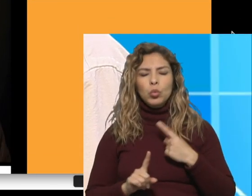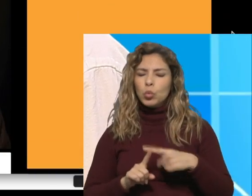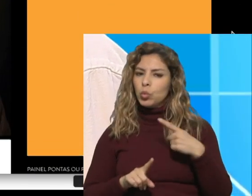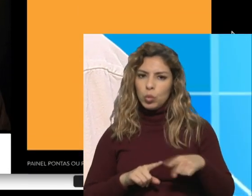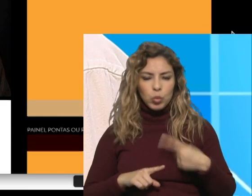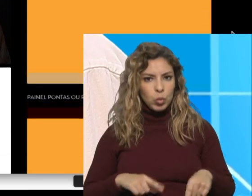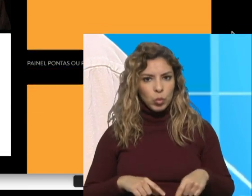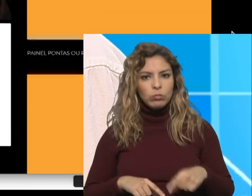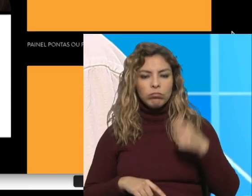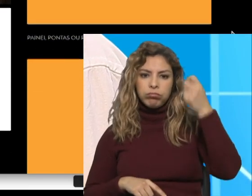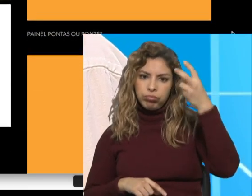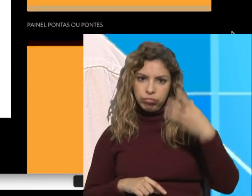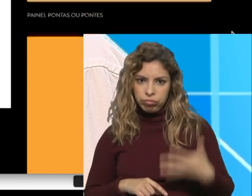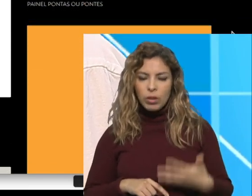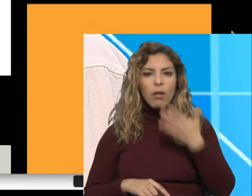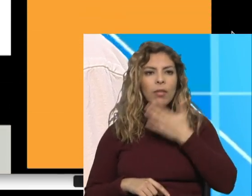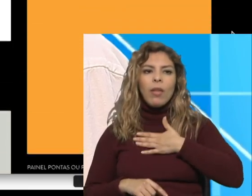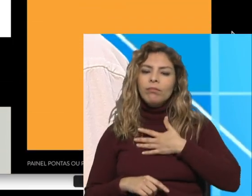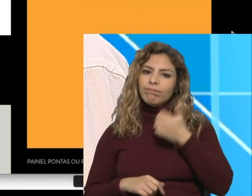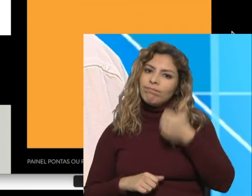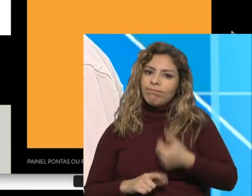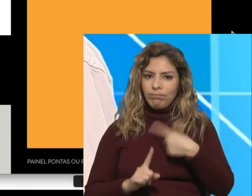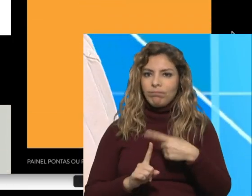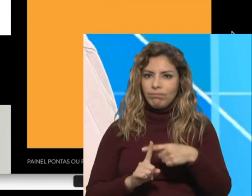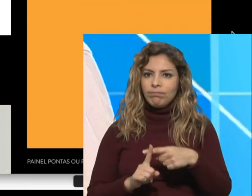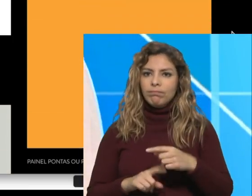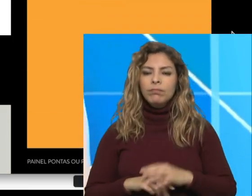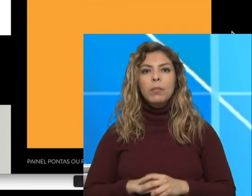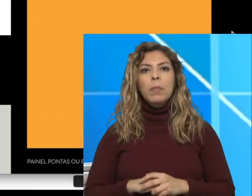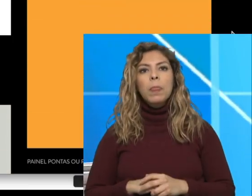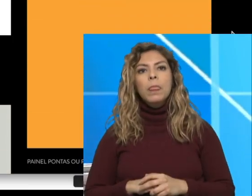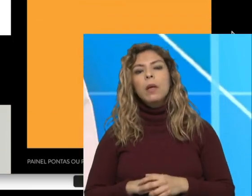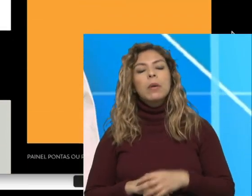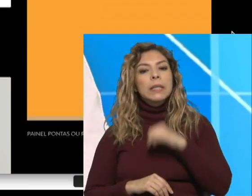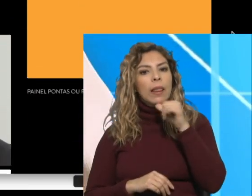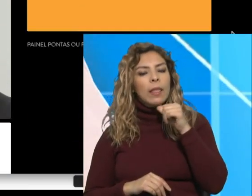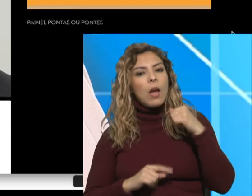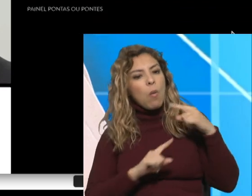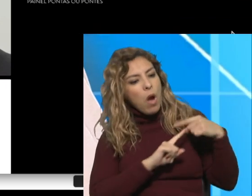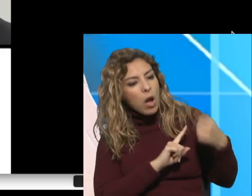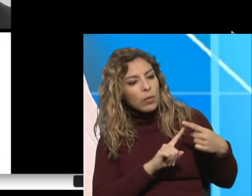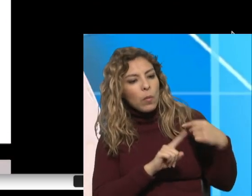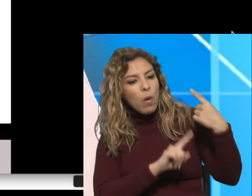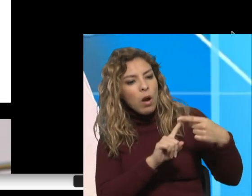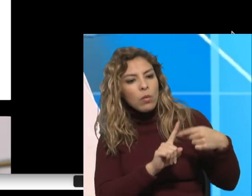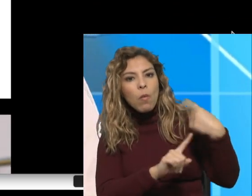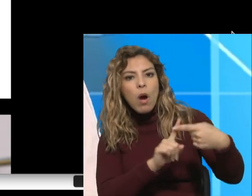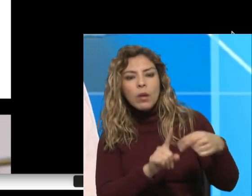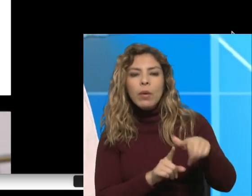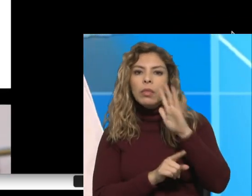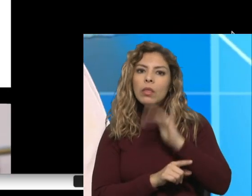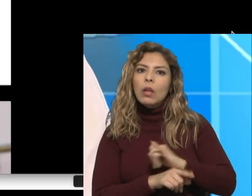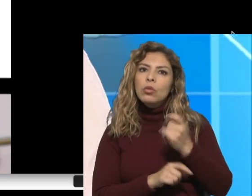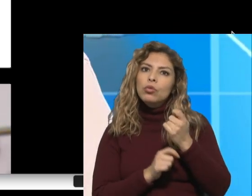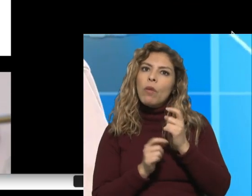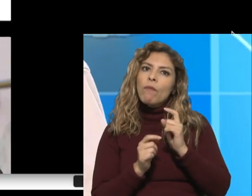uma coisa que também nos alegra bastante. Temos tentado de edição para edição sair um bocadinho daquilo que é a nossa bolha, sair um